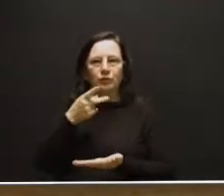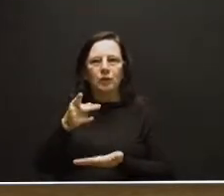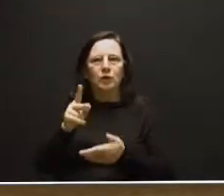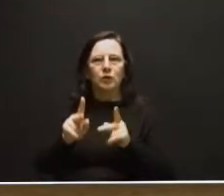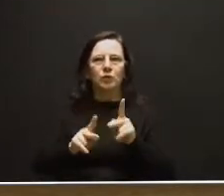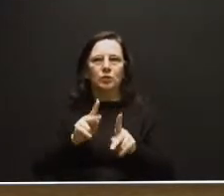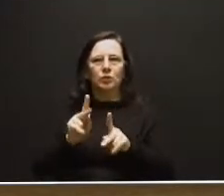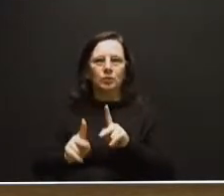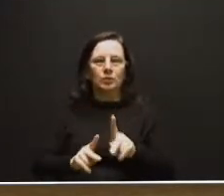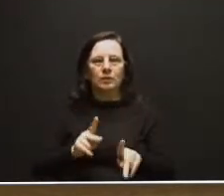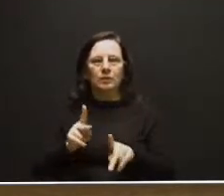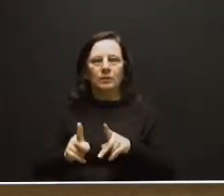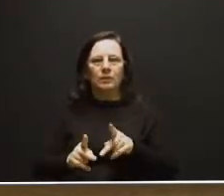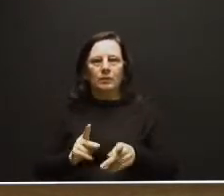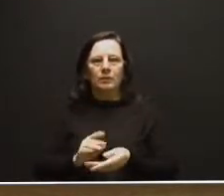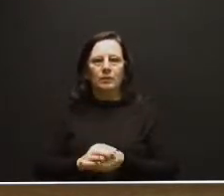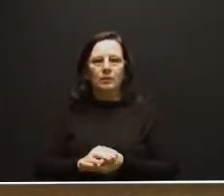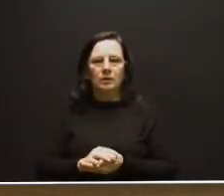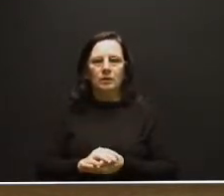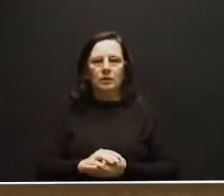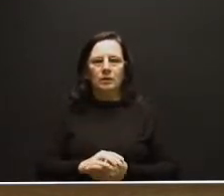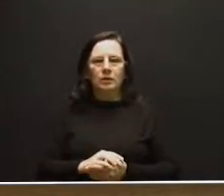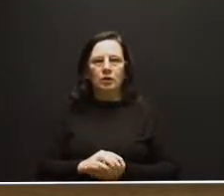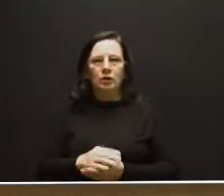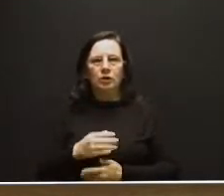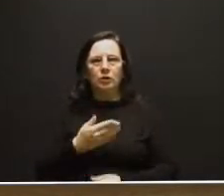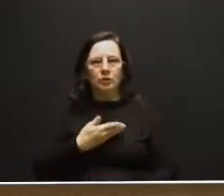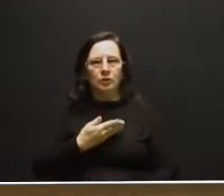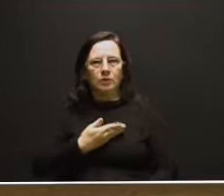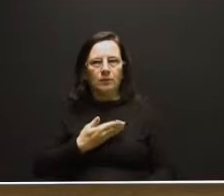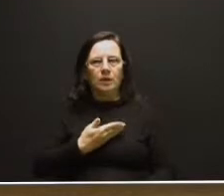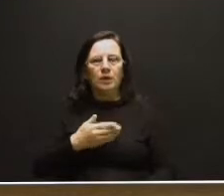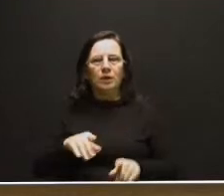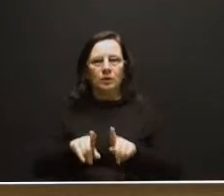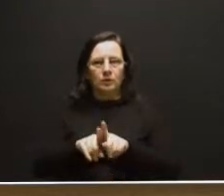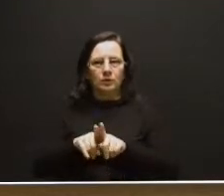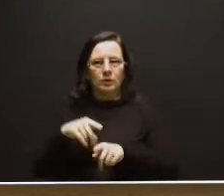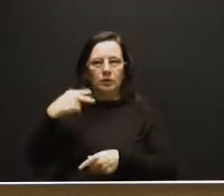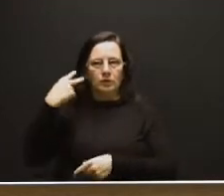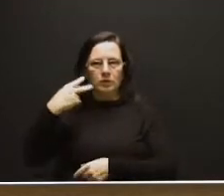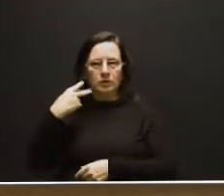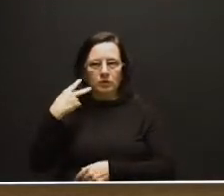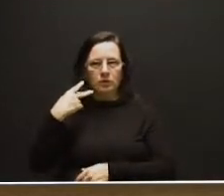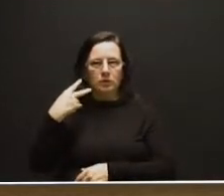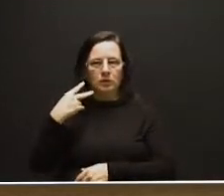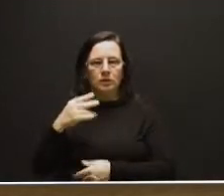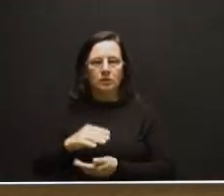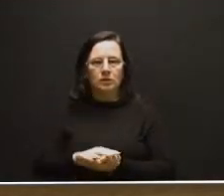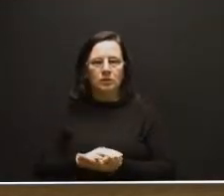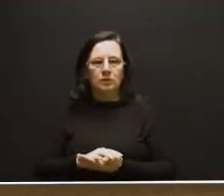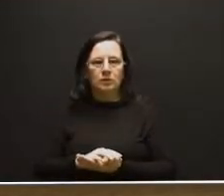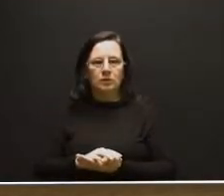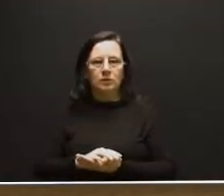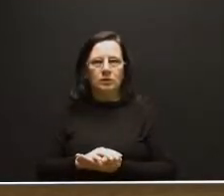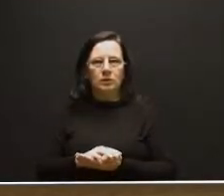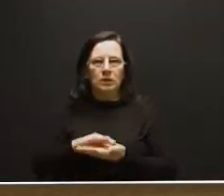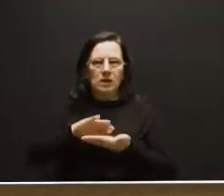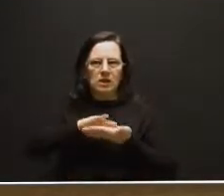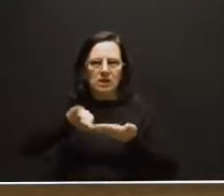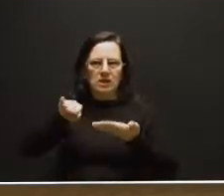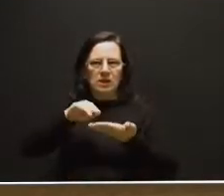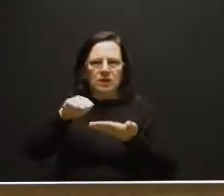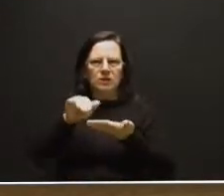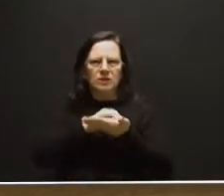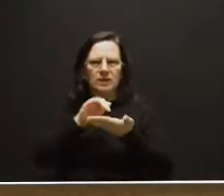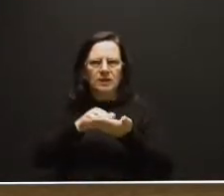população mas meus companheiros aqui de luta que os vereadores a retirar a saída desse secretário